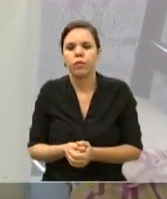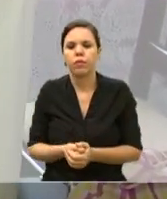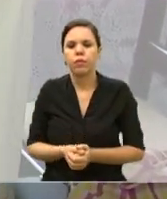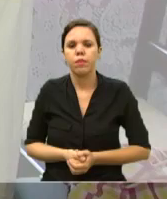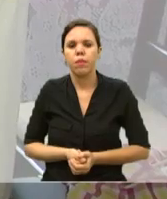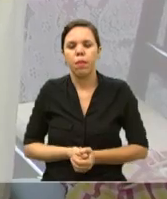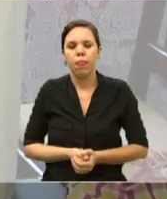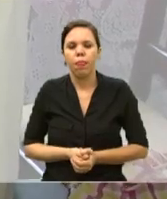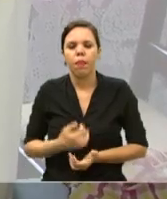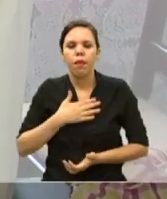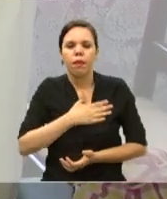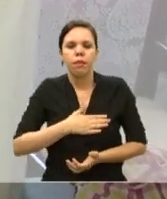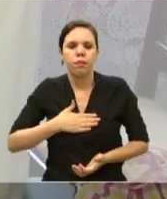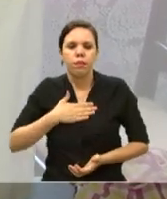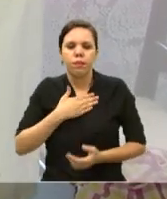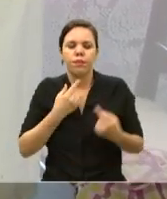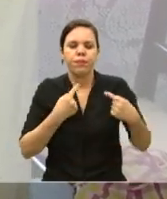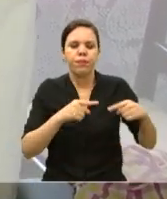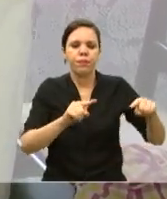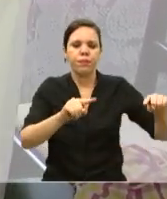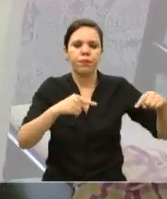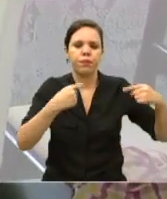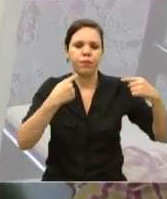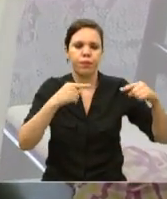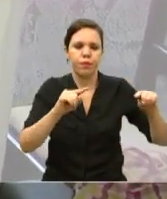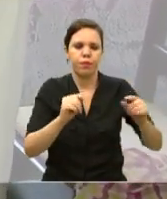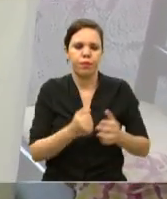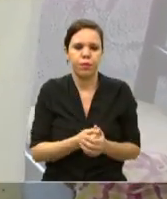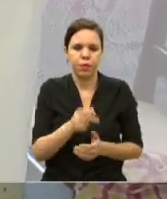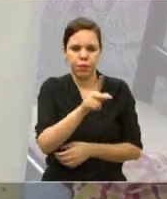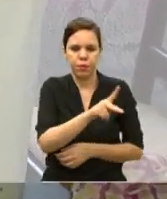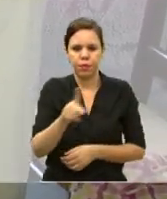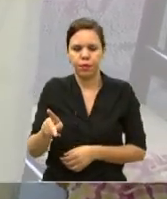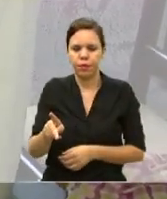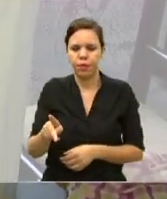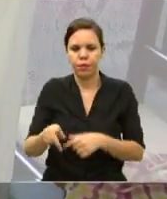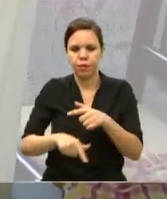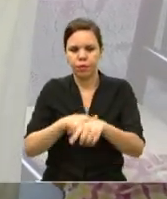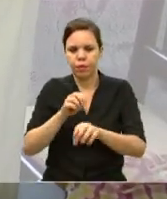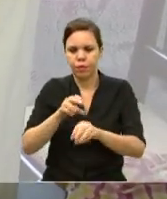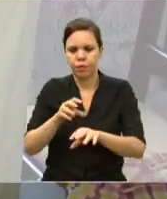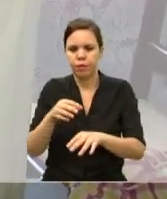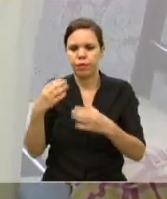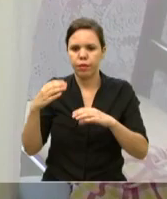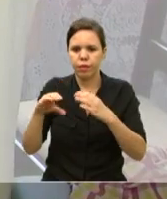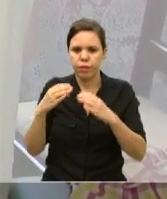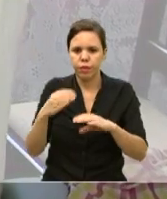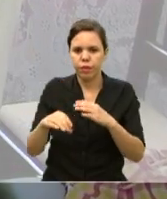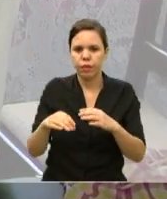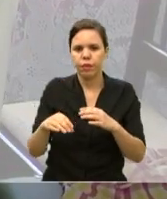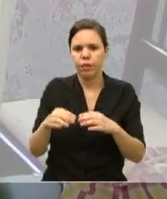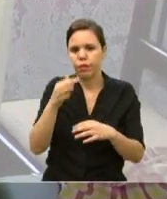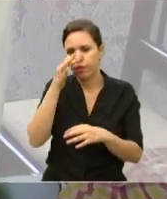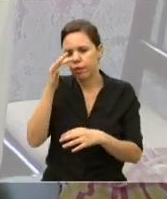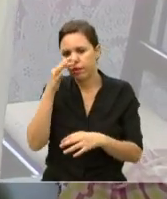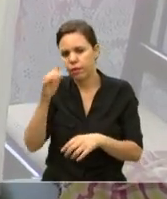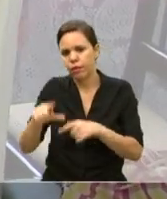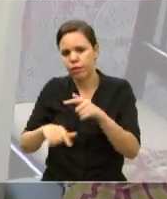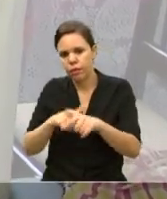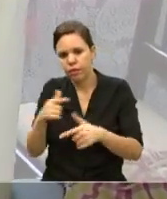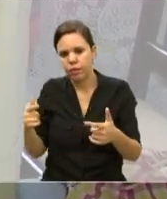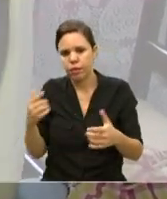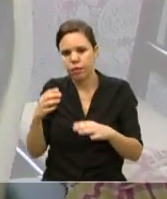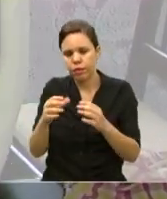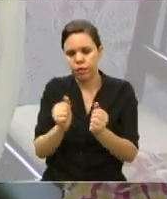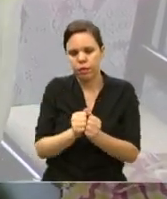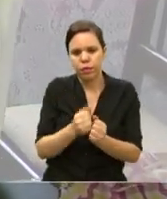música e todas as outras atividades acompanham o desenvolvimento dos órgãos, das células, do ser